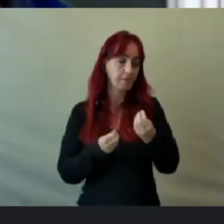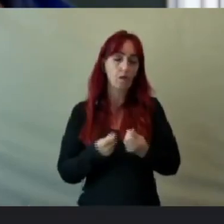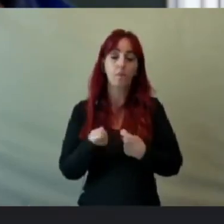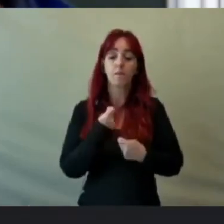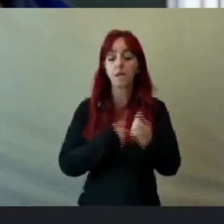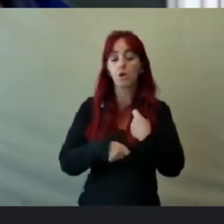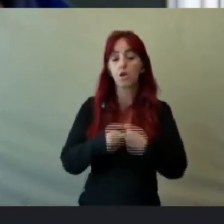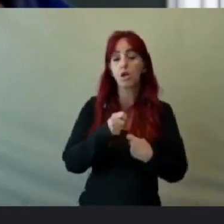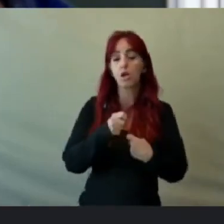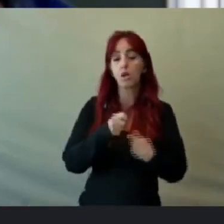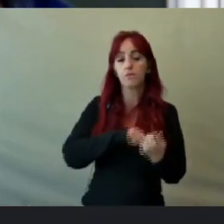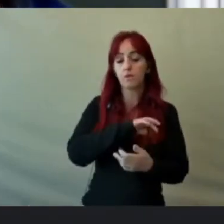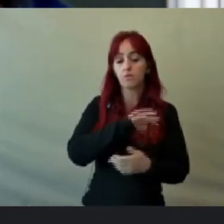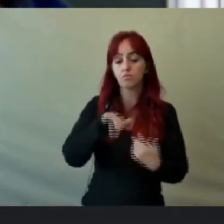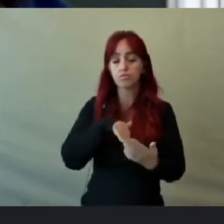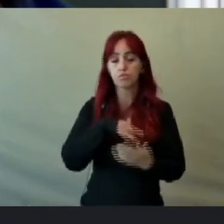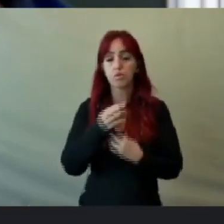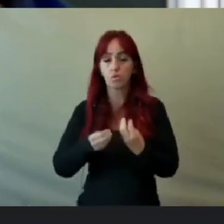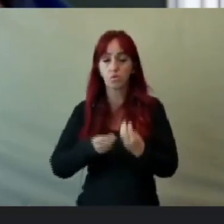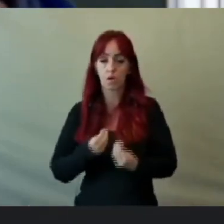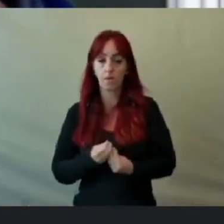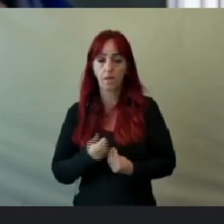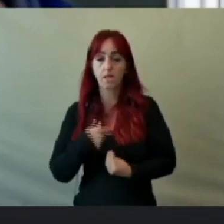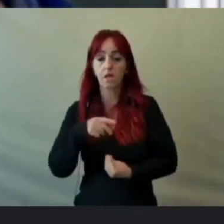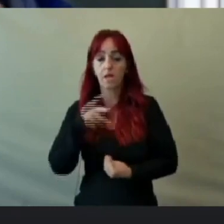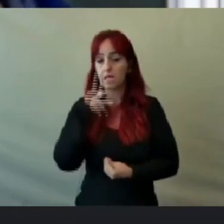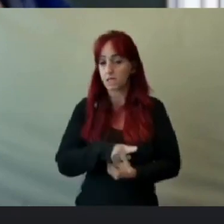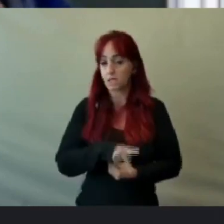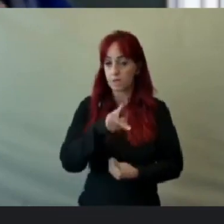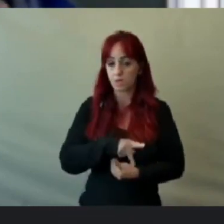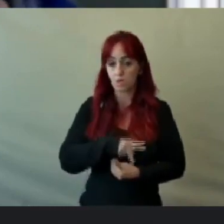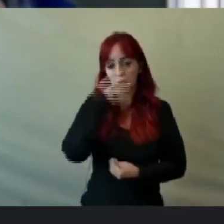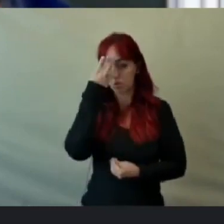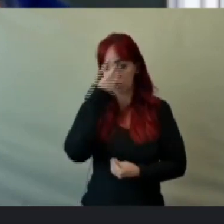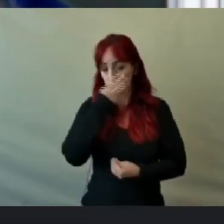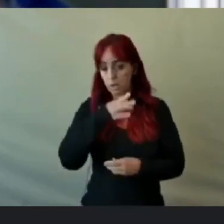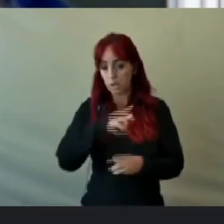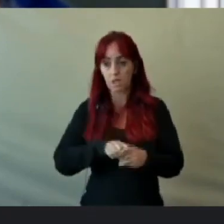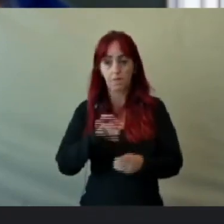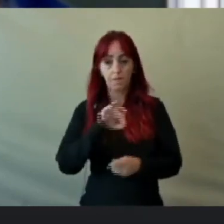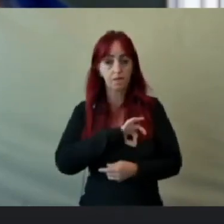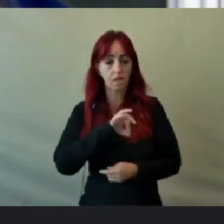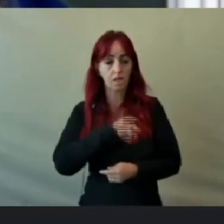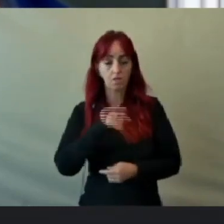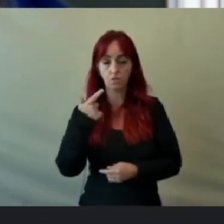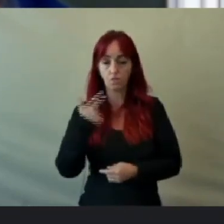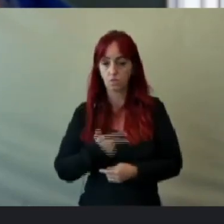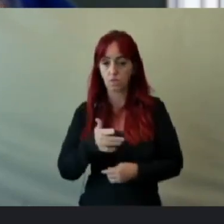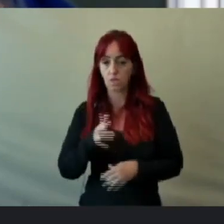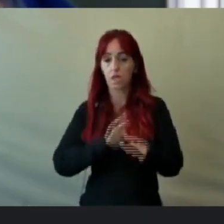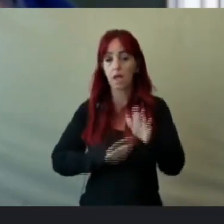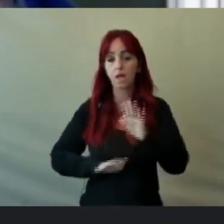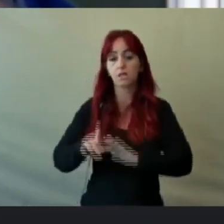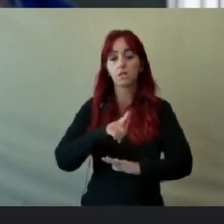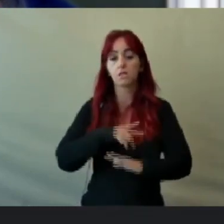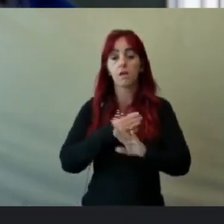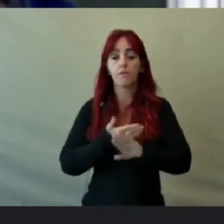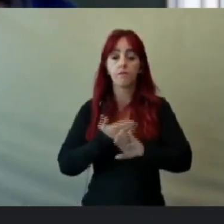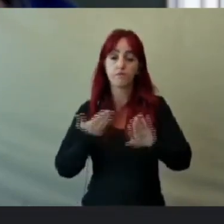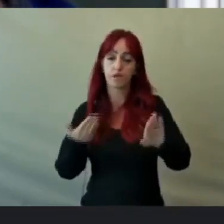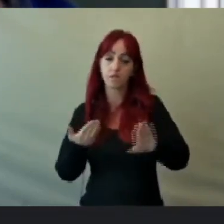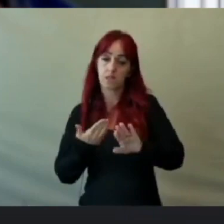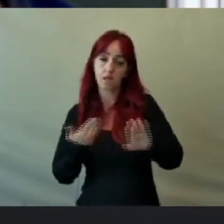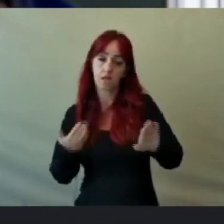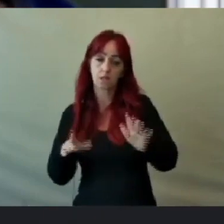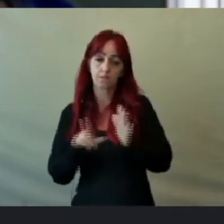pessoas que são invisíveis e não recebem por isso muitas das vezes estão afastadas do mercado de trabalho e quando o